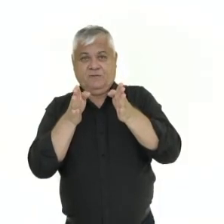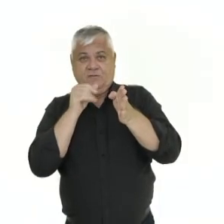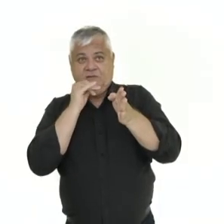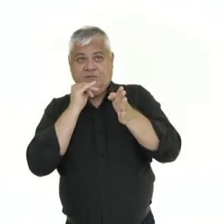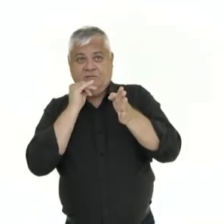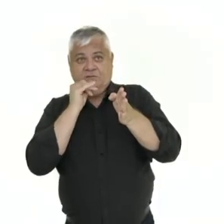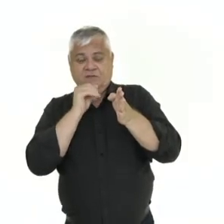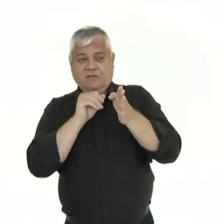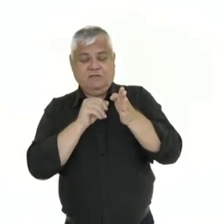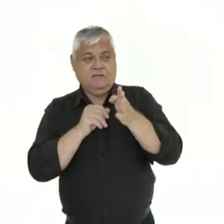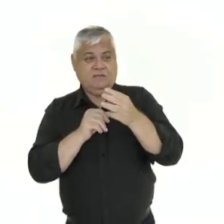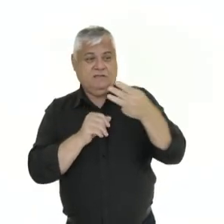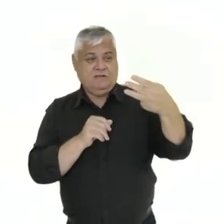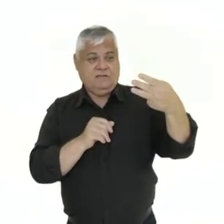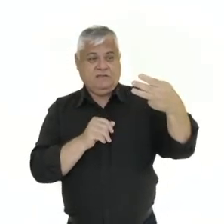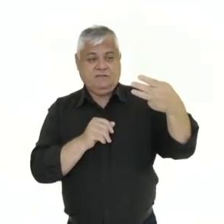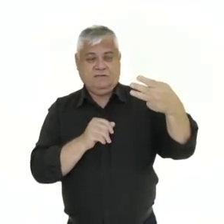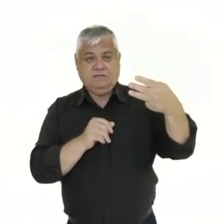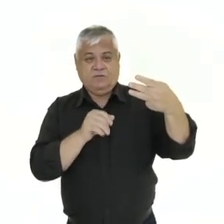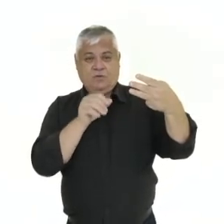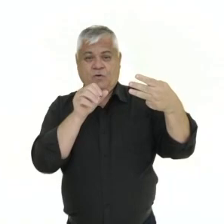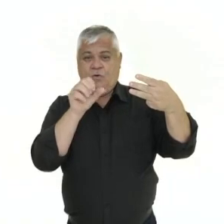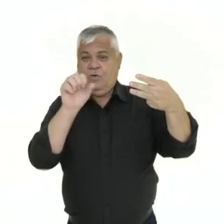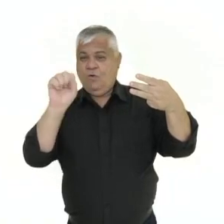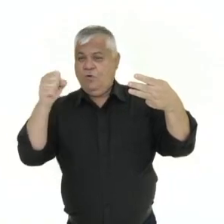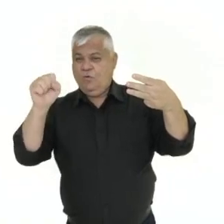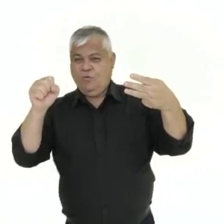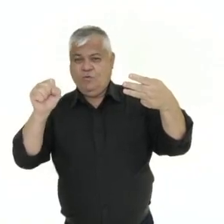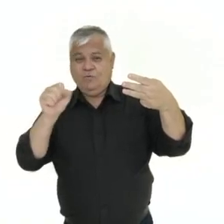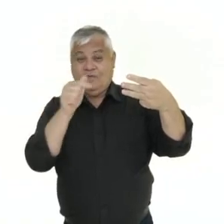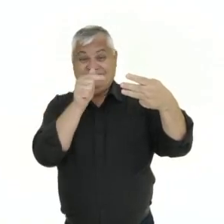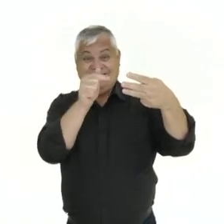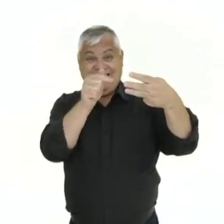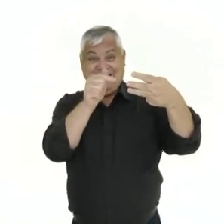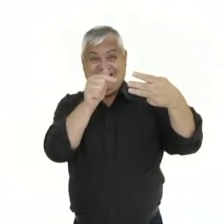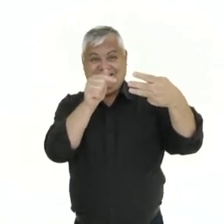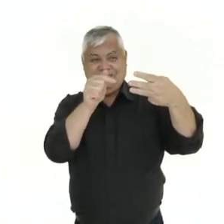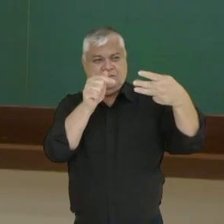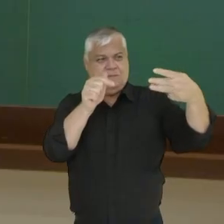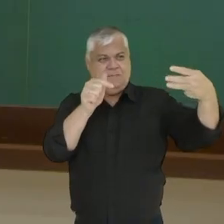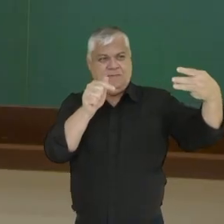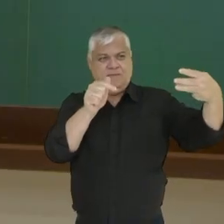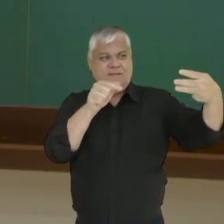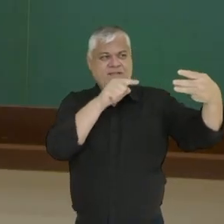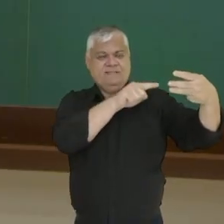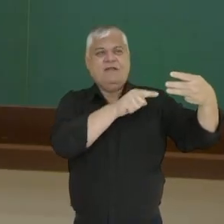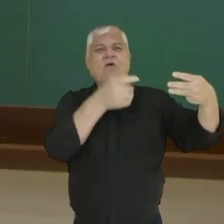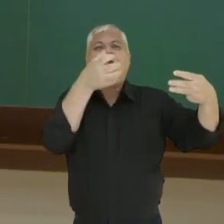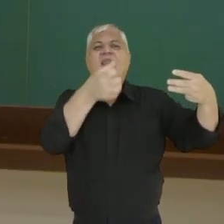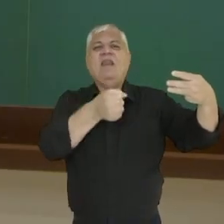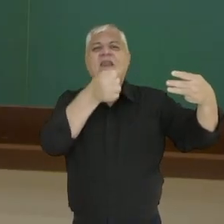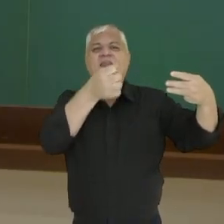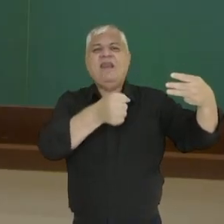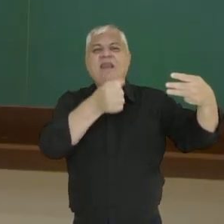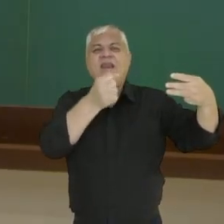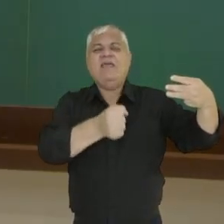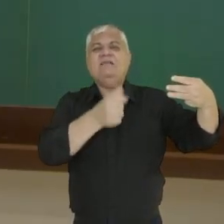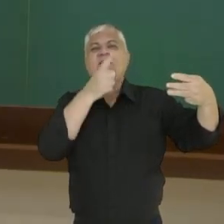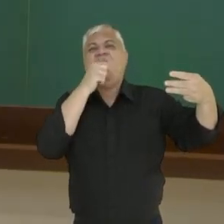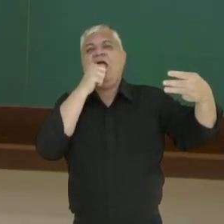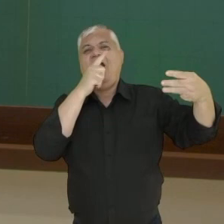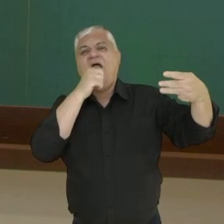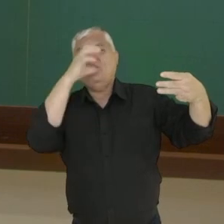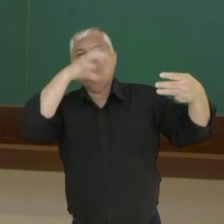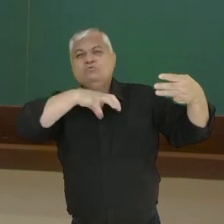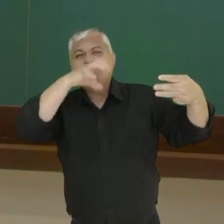entre 3 e 8. Então, quais substâncias podem ser? Pode ser o tomate, o leite, a água da chuva e a